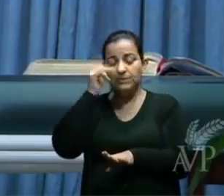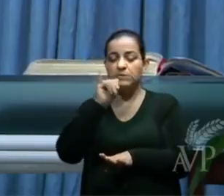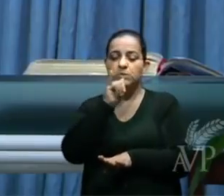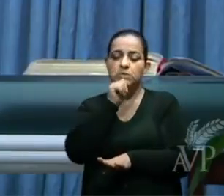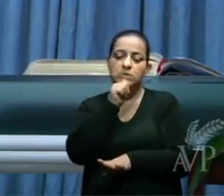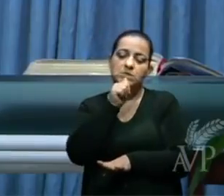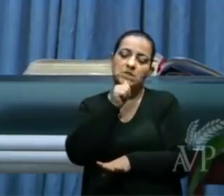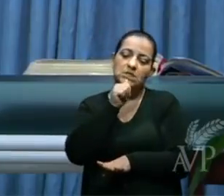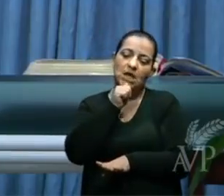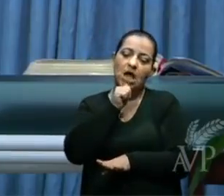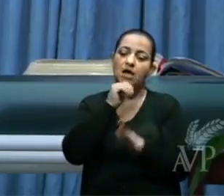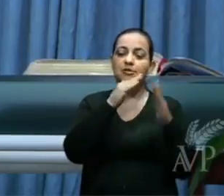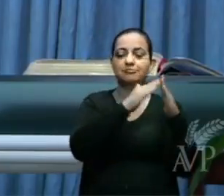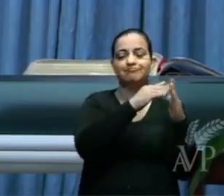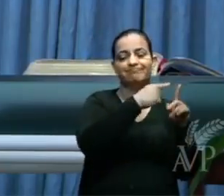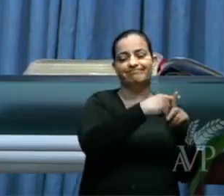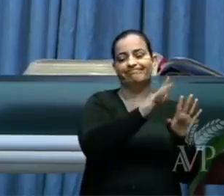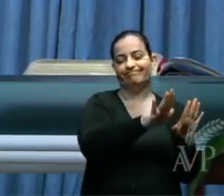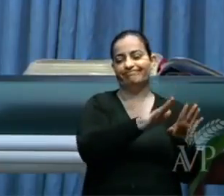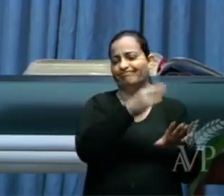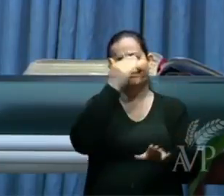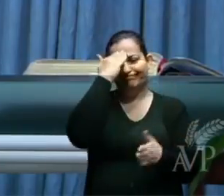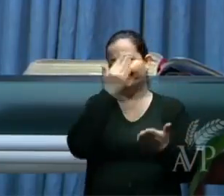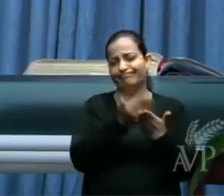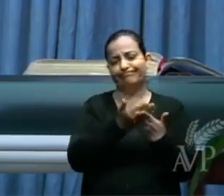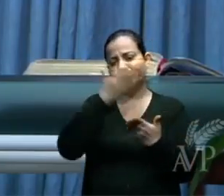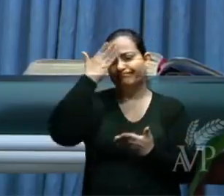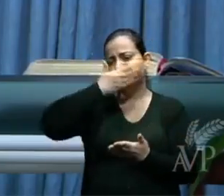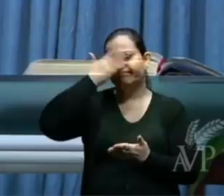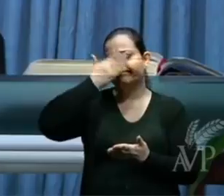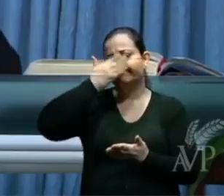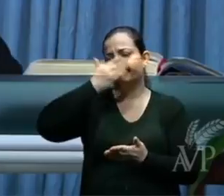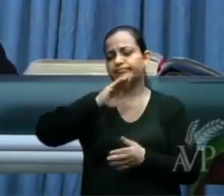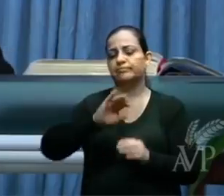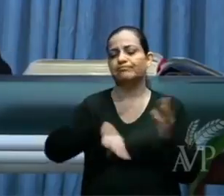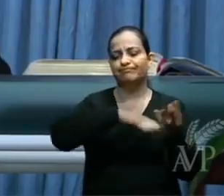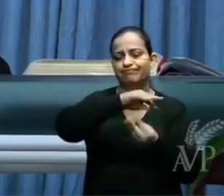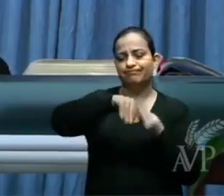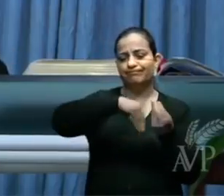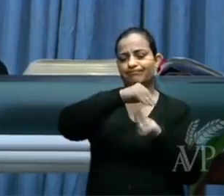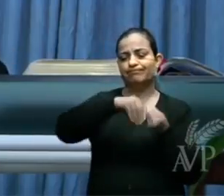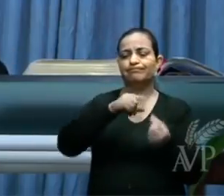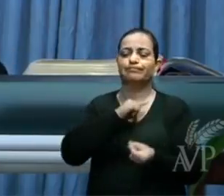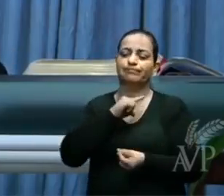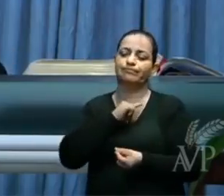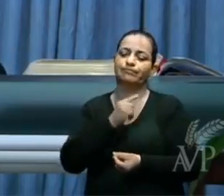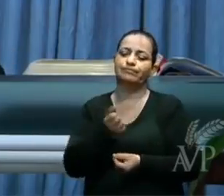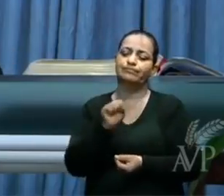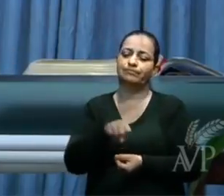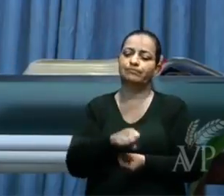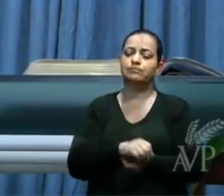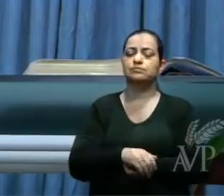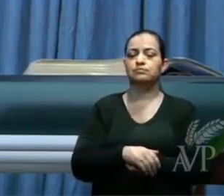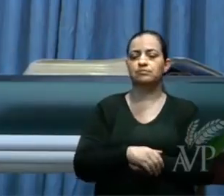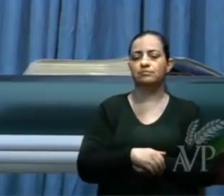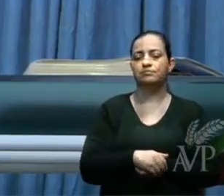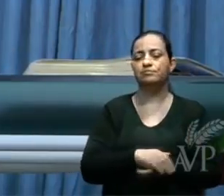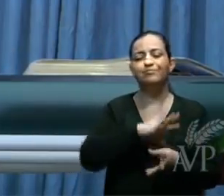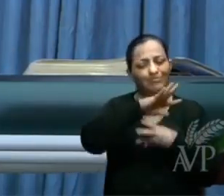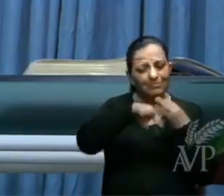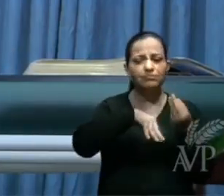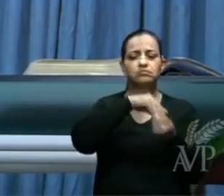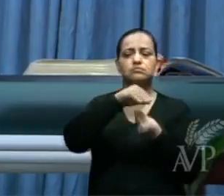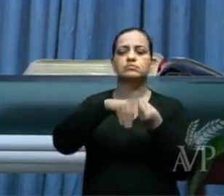são igreja mesmo misturado com a noiva